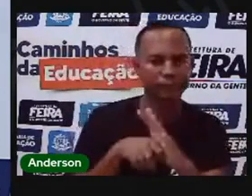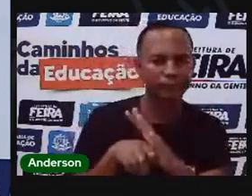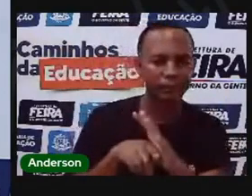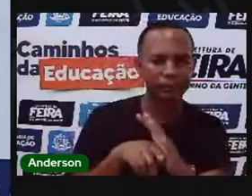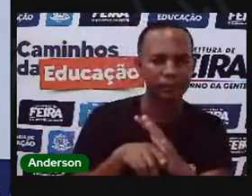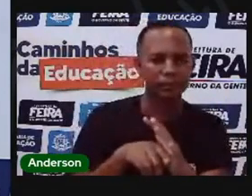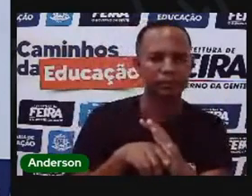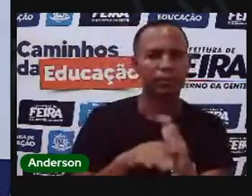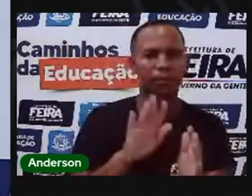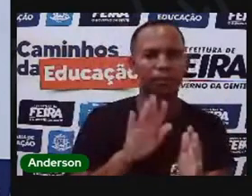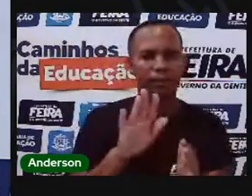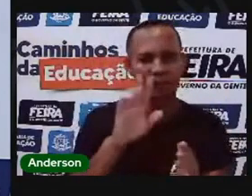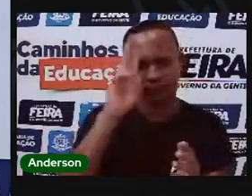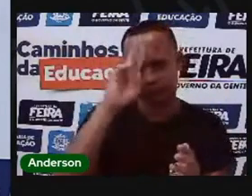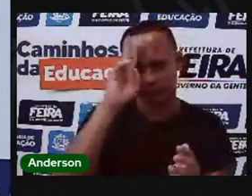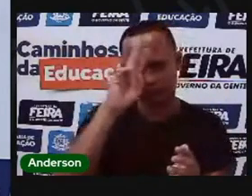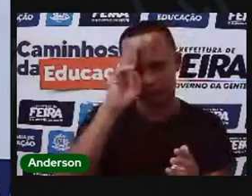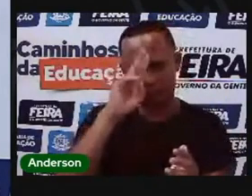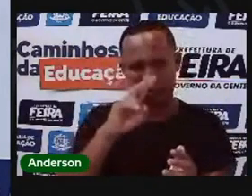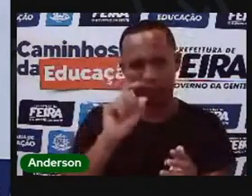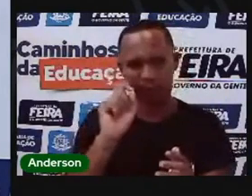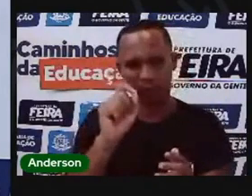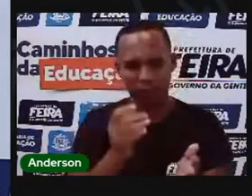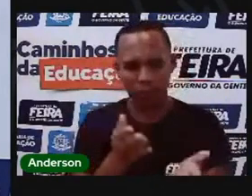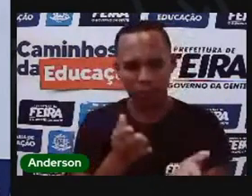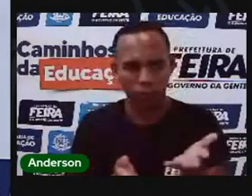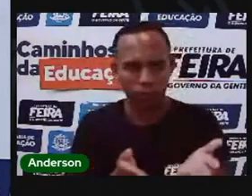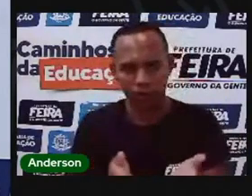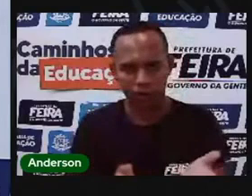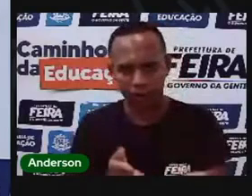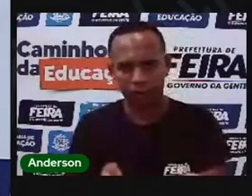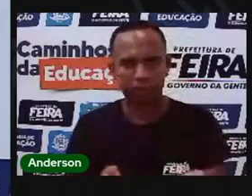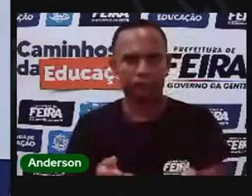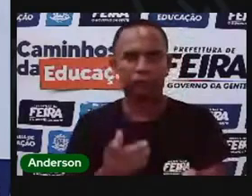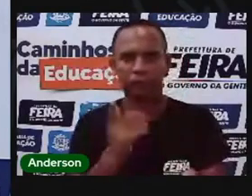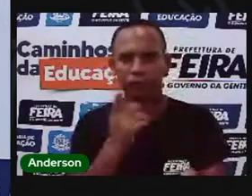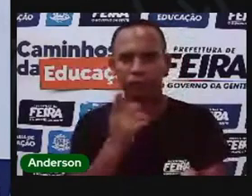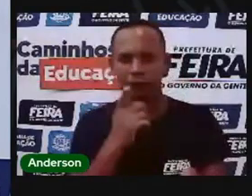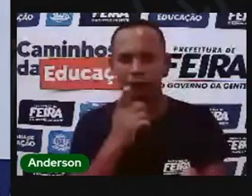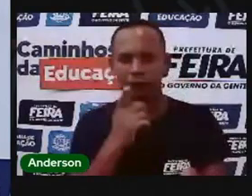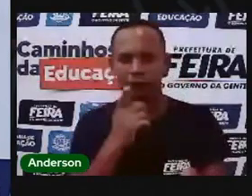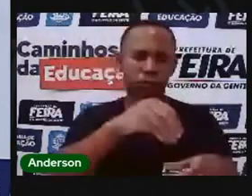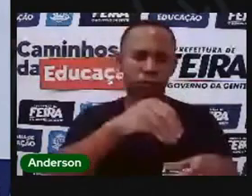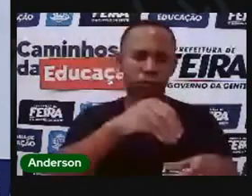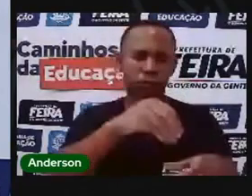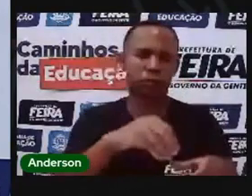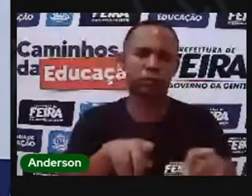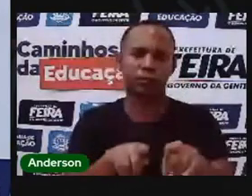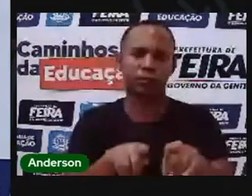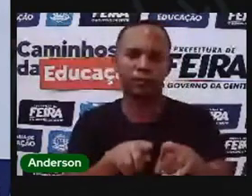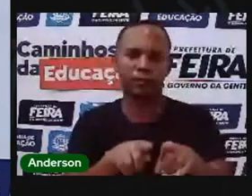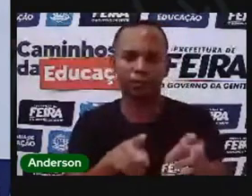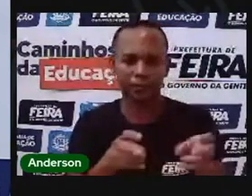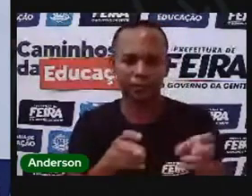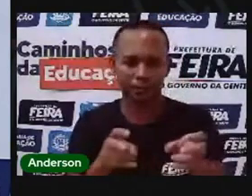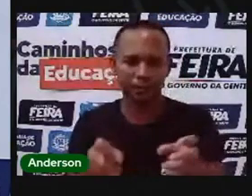olha, lembrando que se é uma plantinha, eu preciso ter cuidado, eu preciso molhar de vez em quando, eu preciso ir